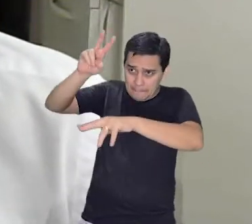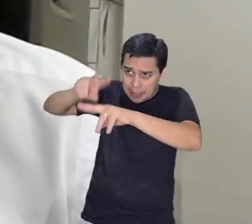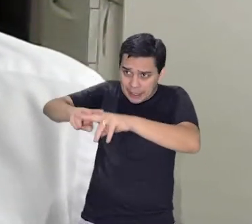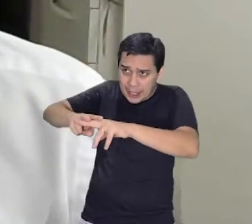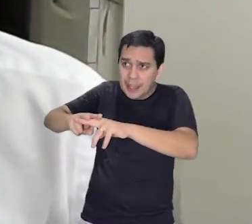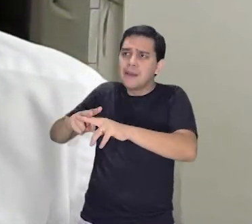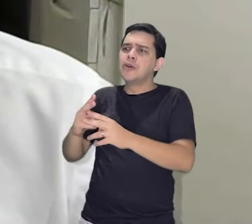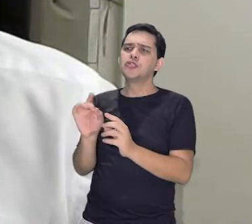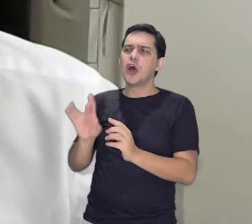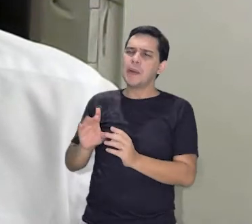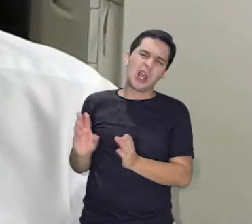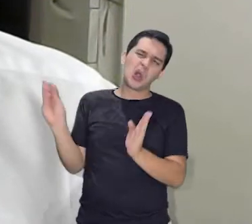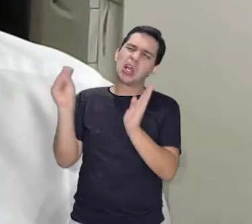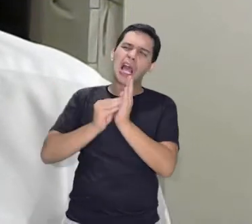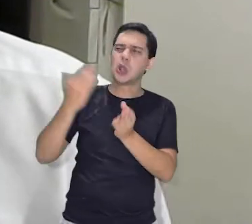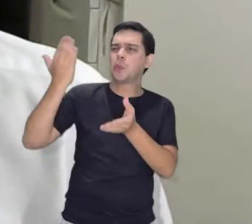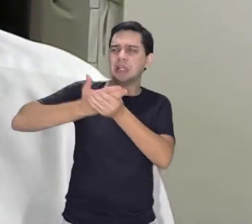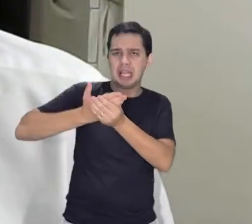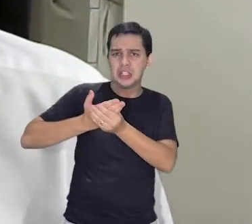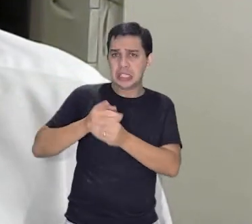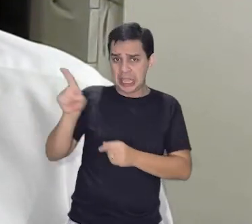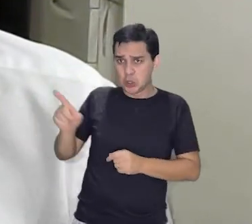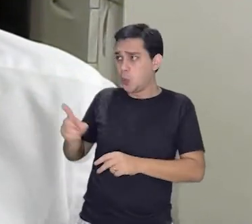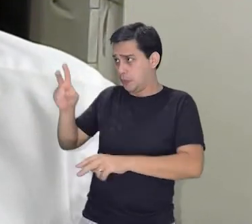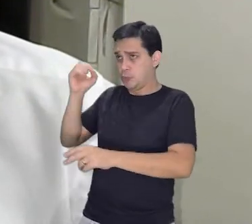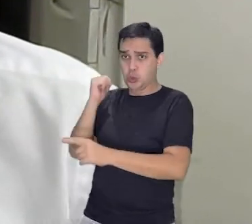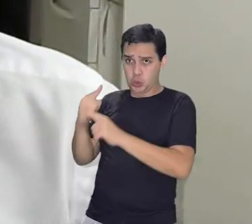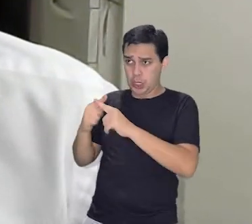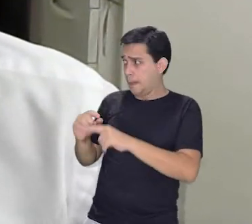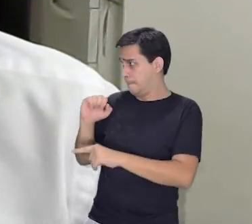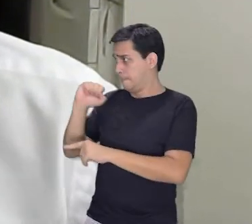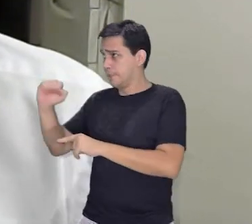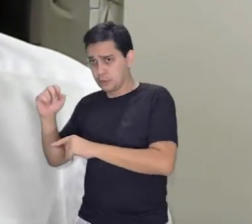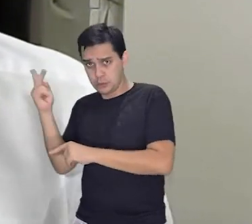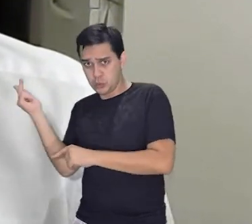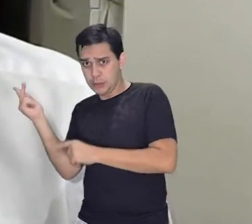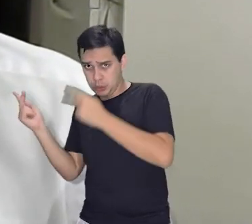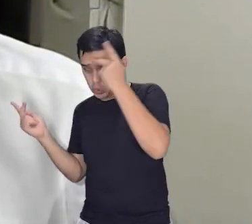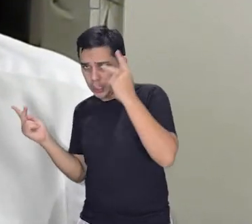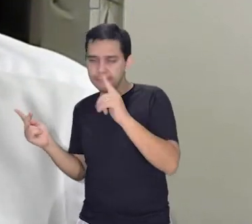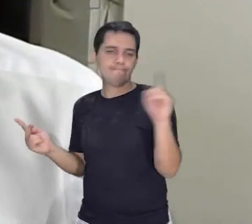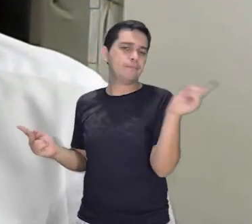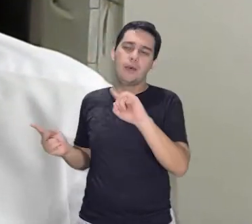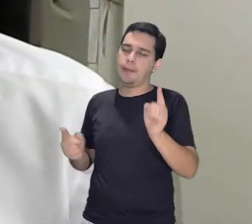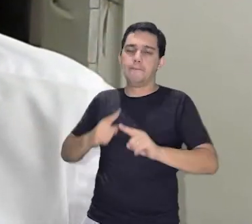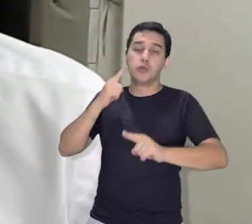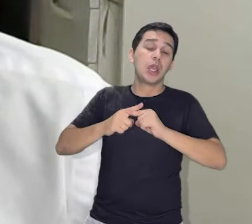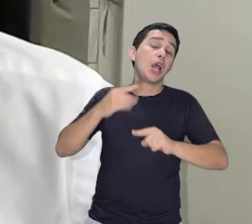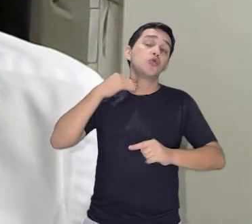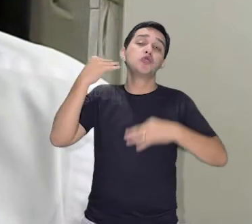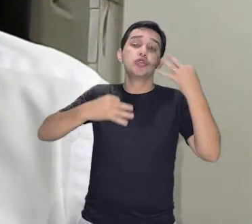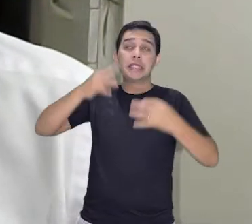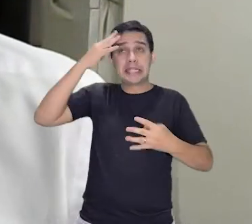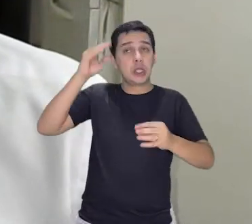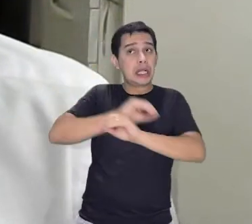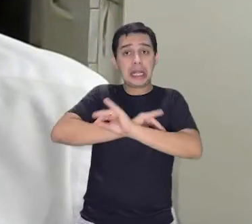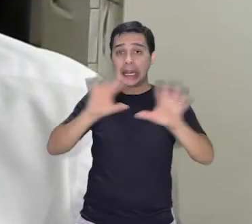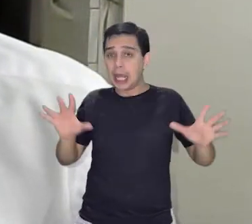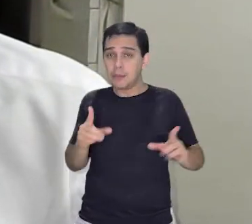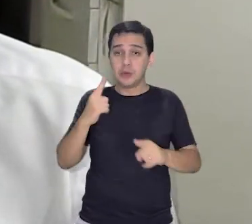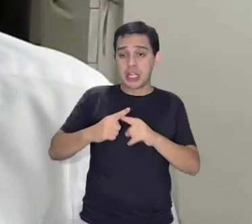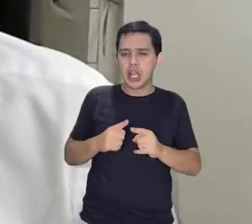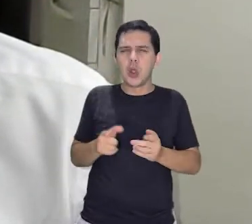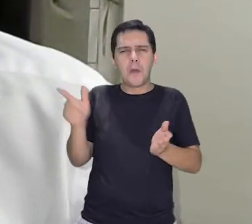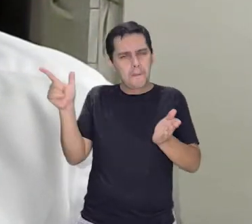no processo relacionado ao homicídio. Ela foi decretada justamente pela Justiça entender, dentro do processo de lavagem